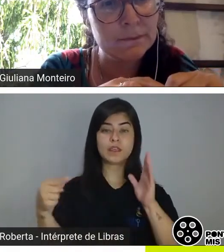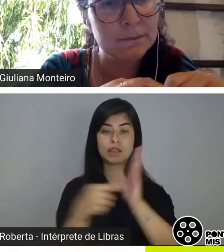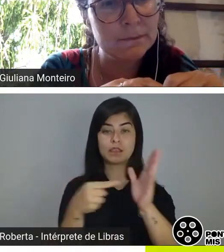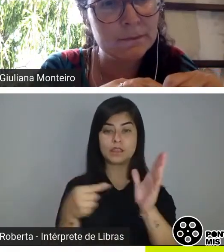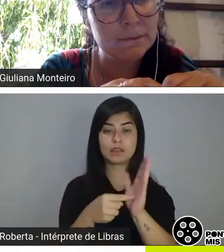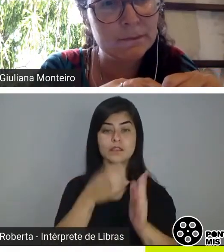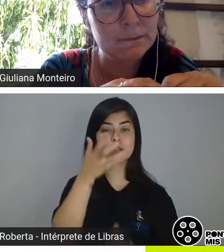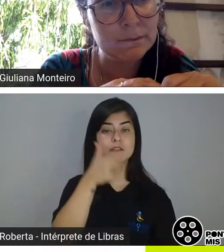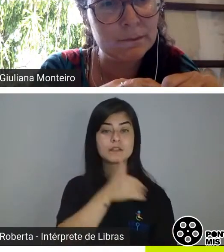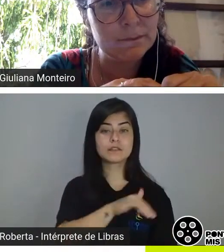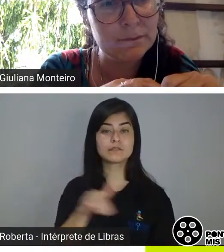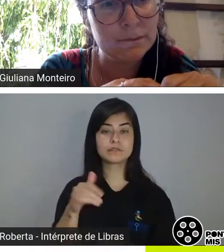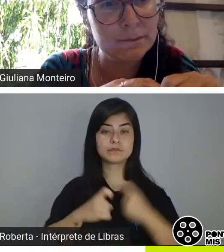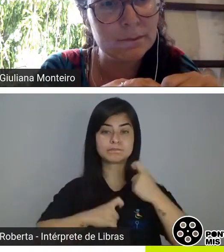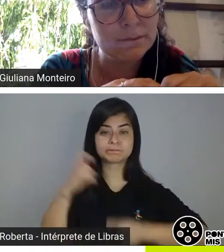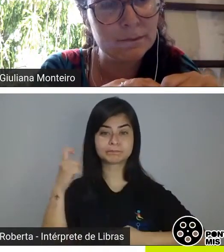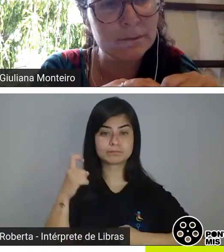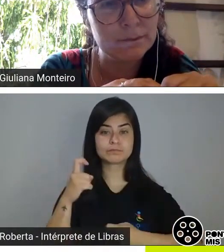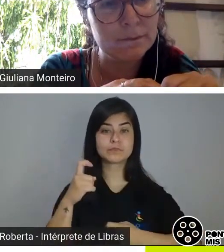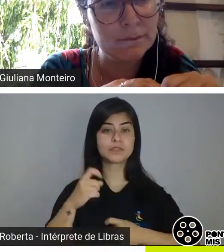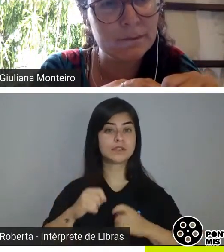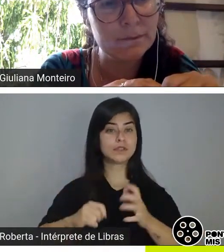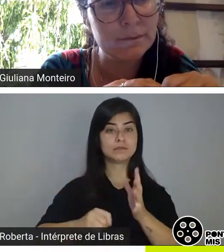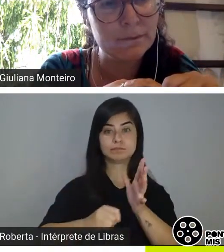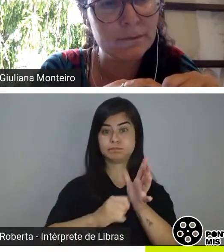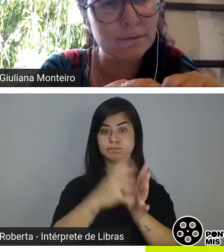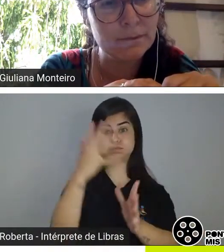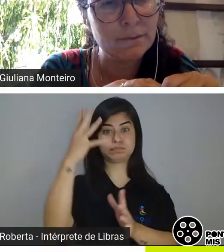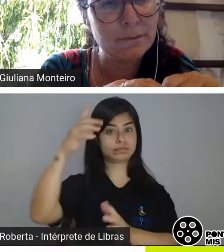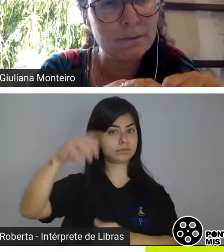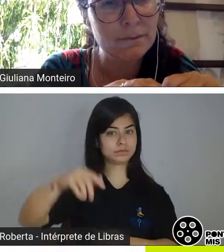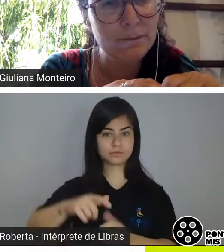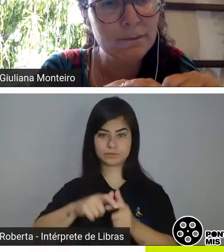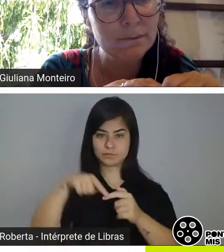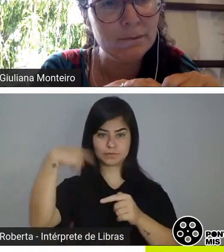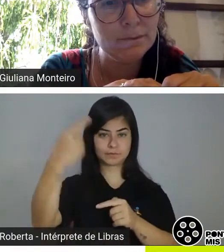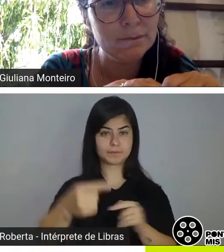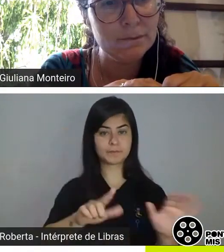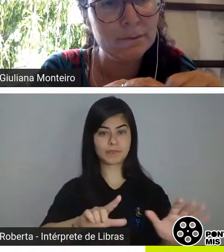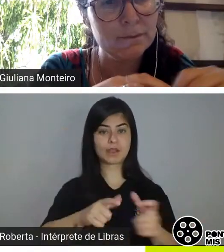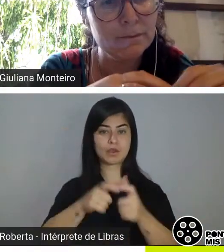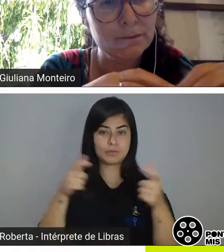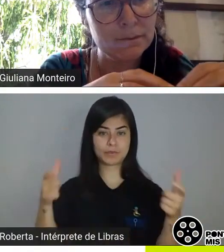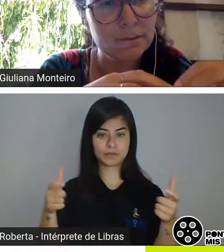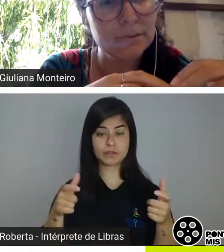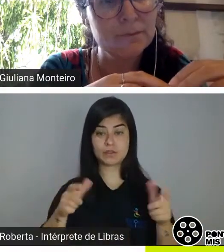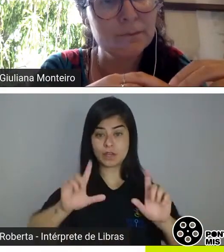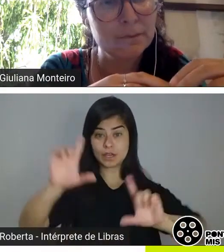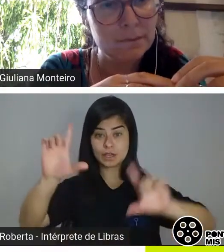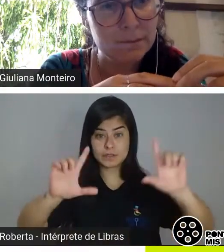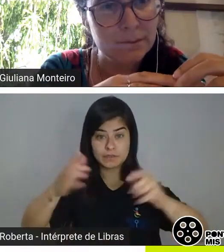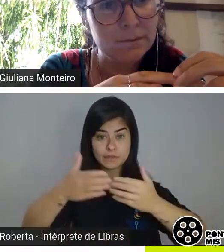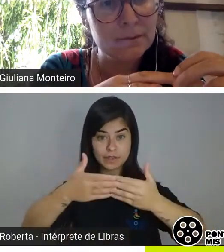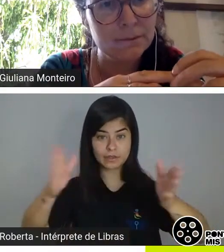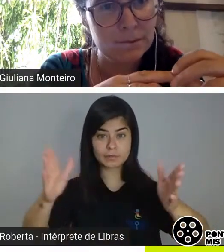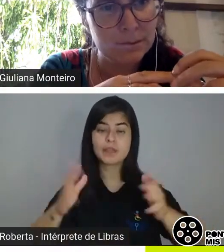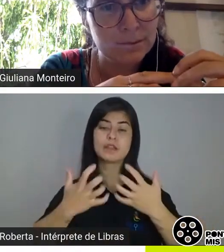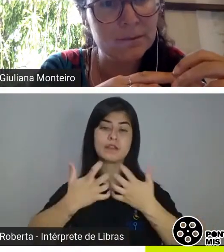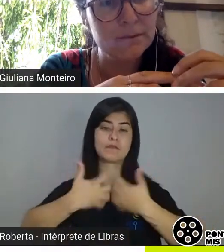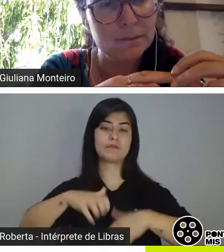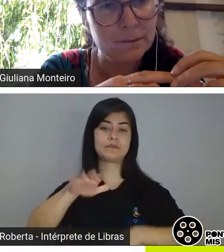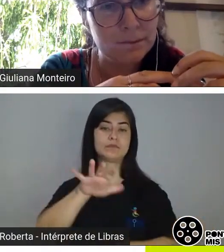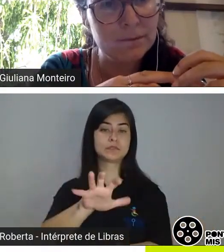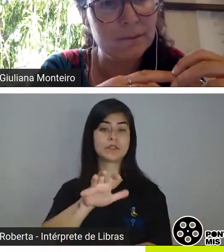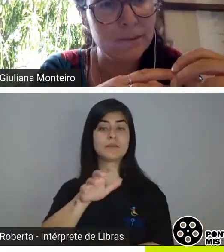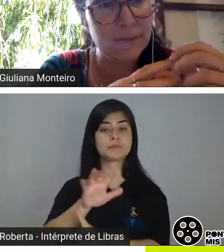delegacias aumentavam enormemente na semana seguinte ao programa. Então, a TV aberta ela tem essa função social